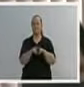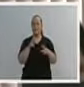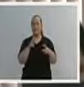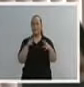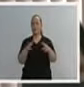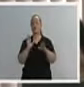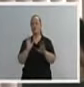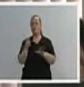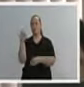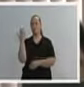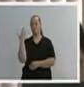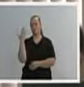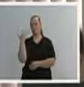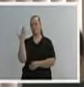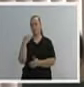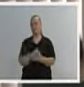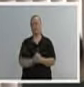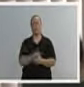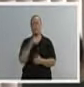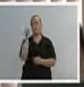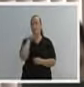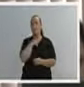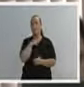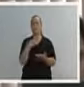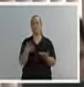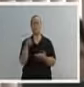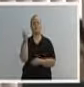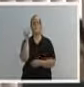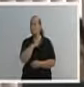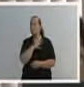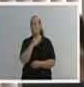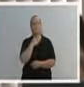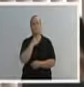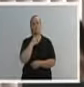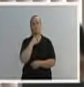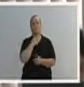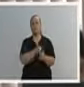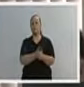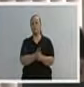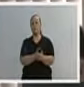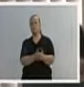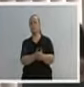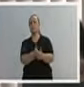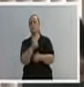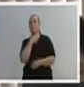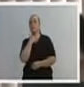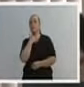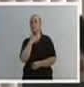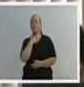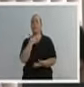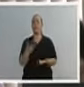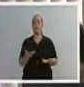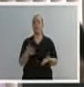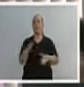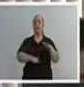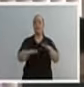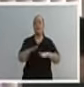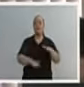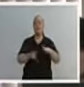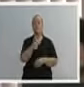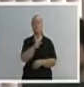abuso. Nós temos que combater o abuso, a perseguição, a falta de coerência, a